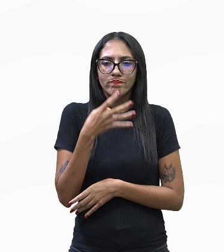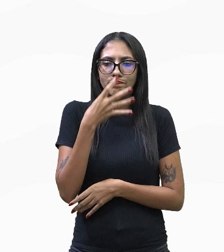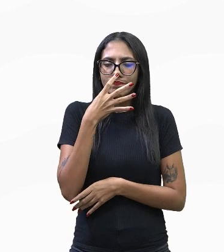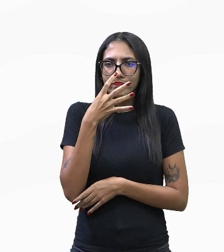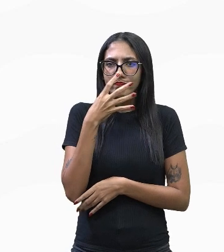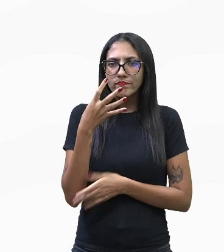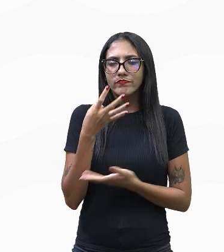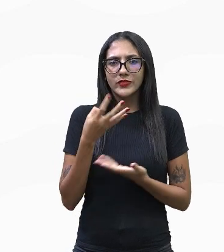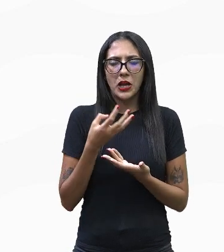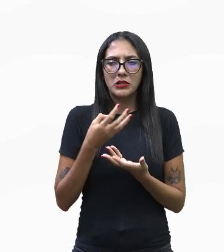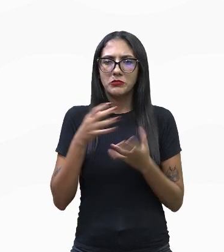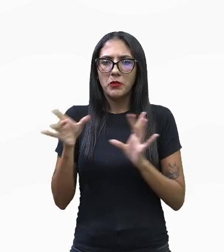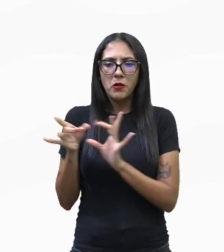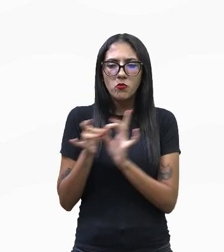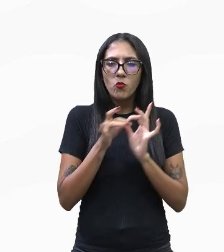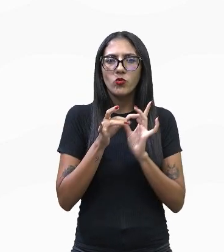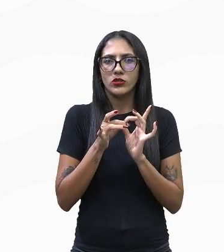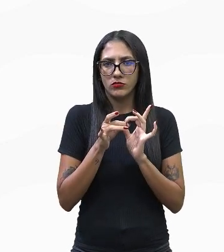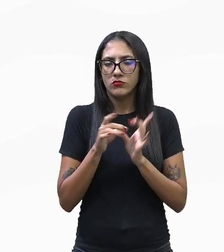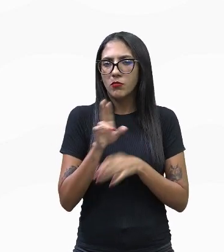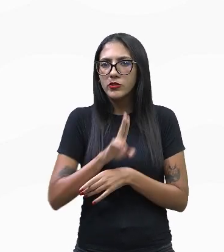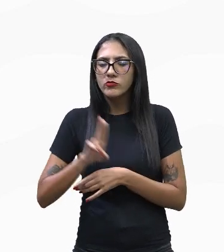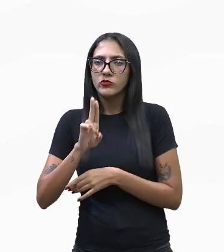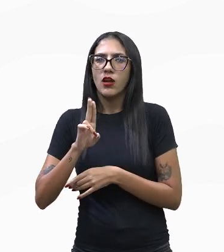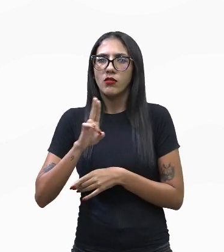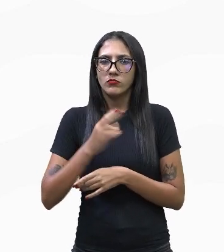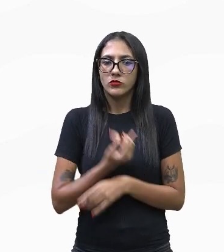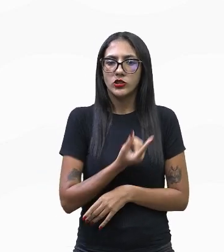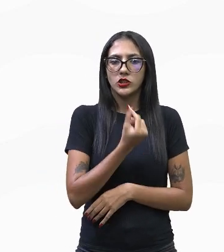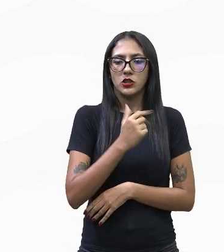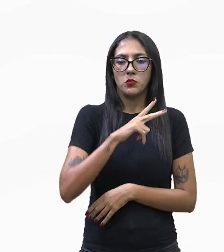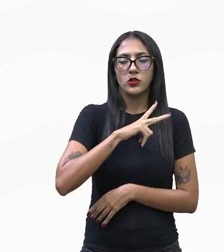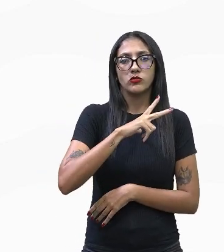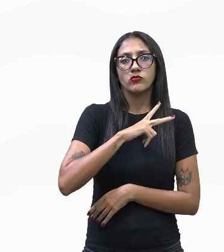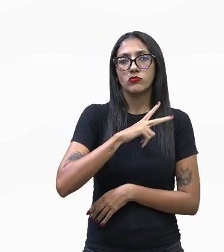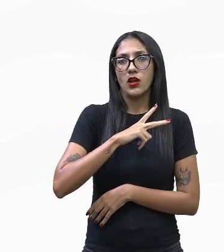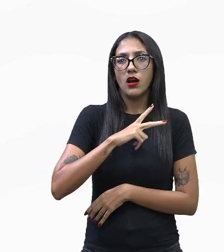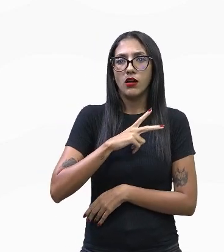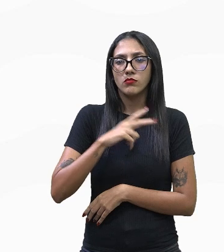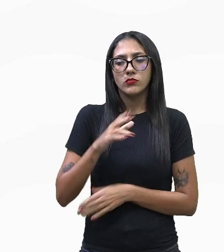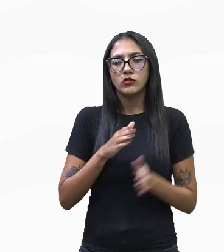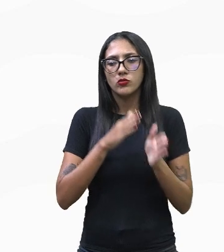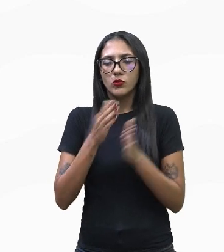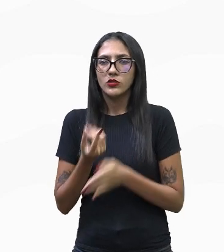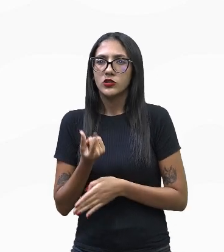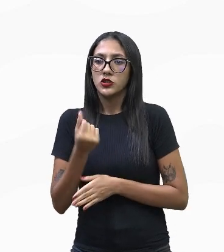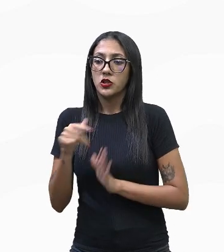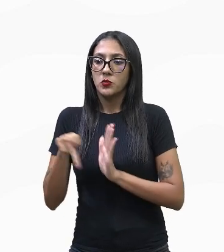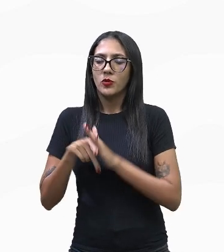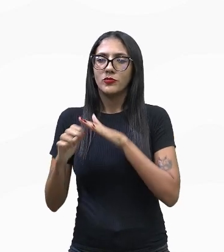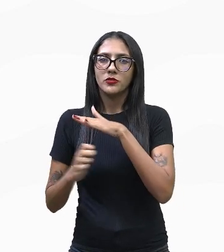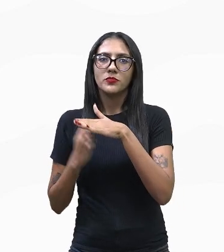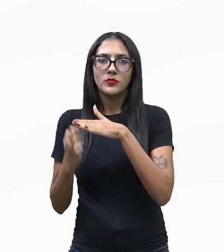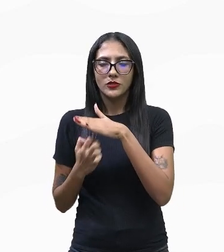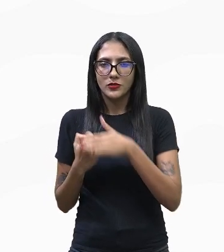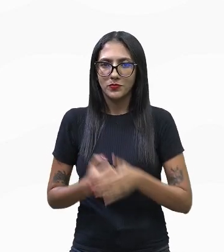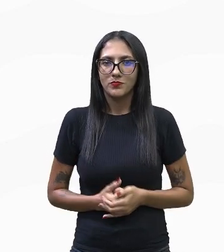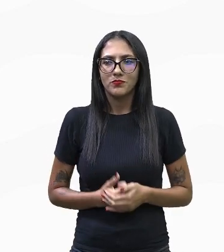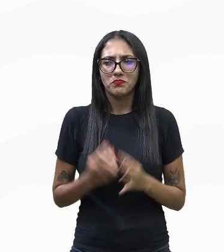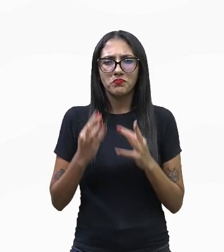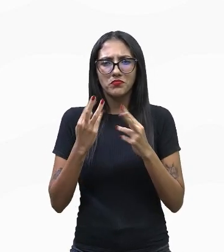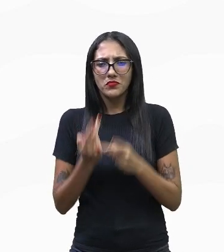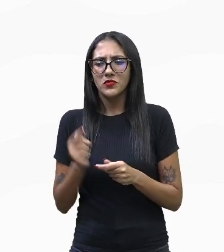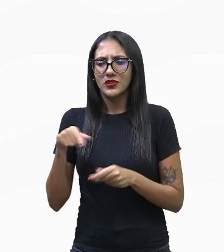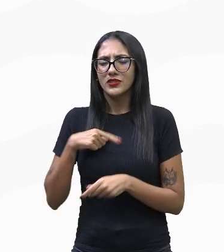e começa a misturar, né, as suas finanças pessoais com as empresariais. Todo o lucro da sua empresa, a pessoa